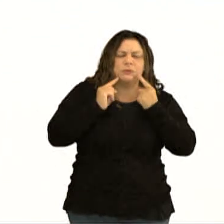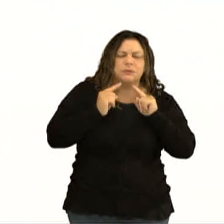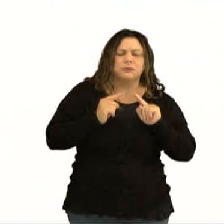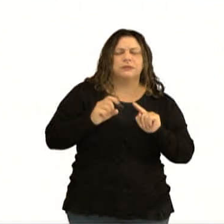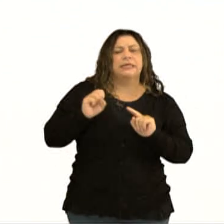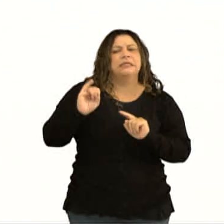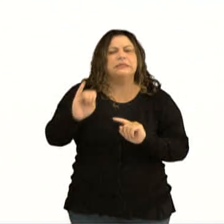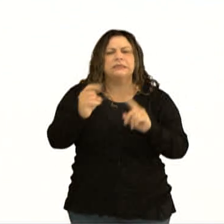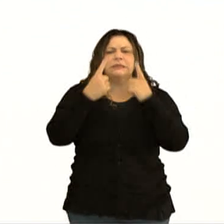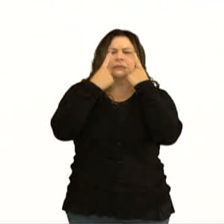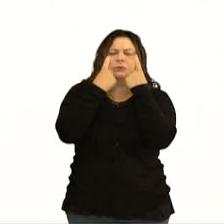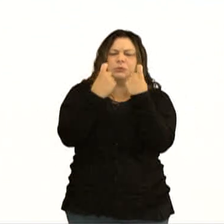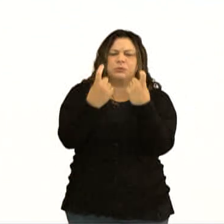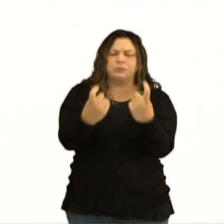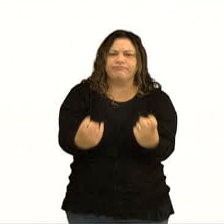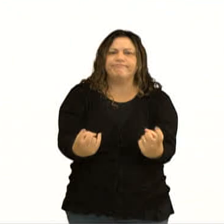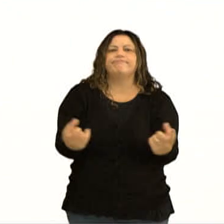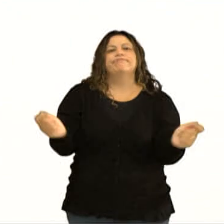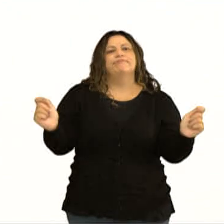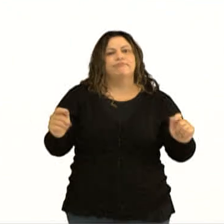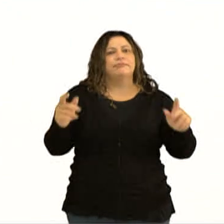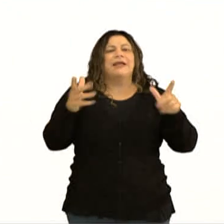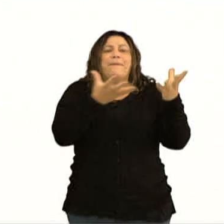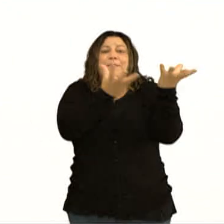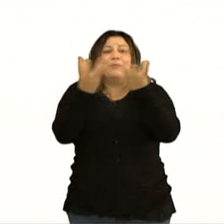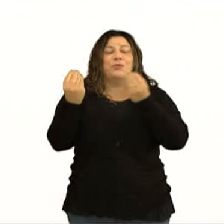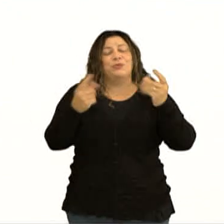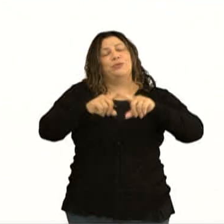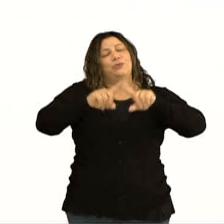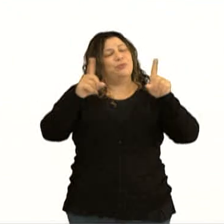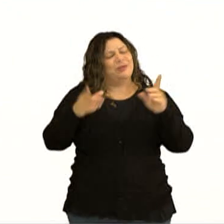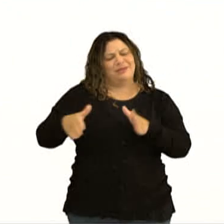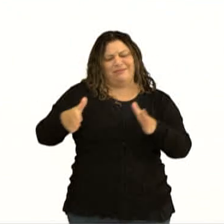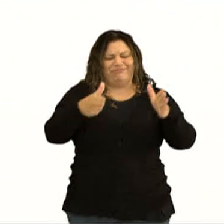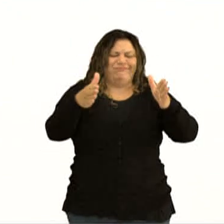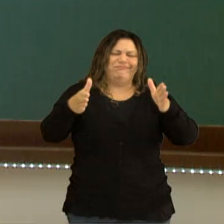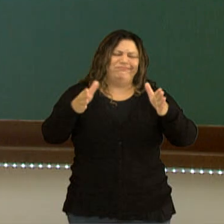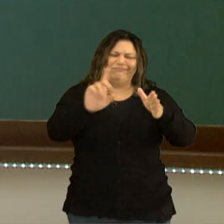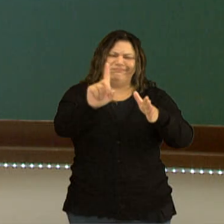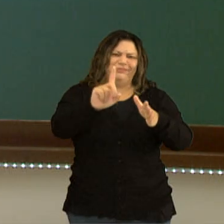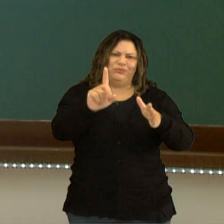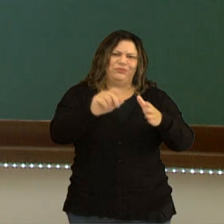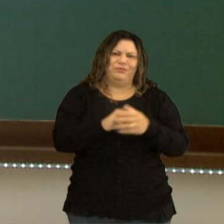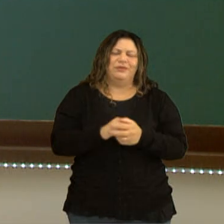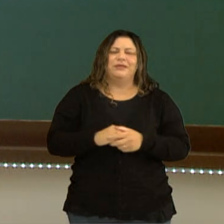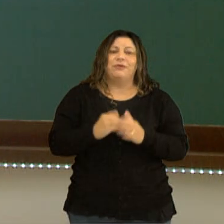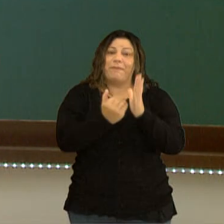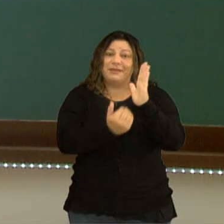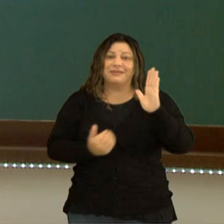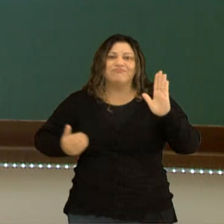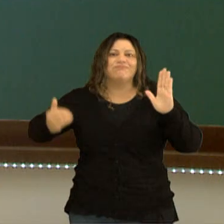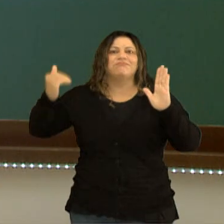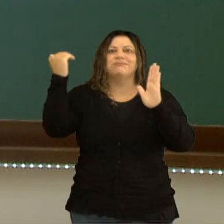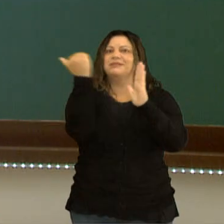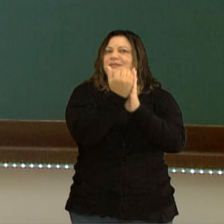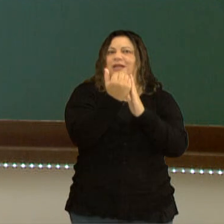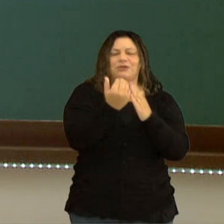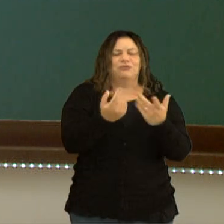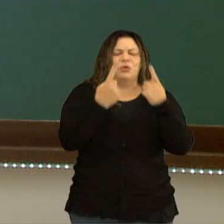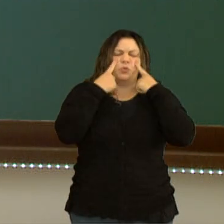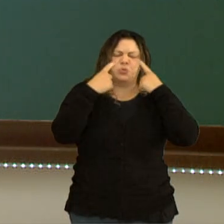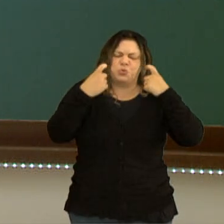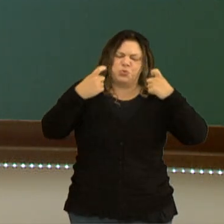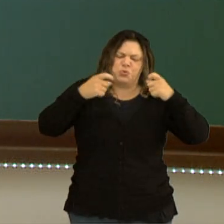iria chorar muito, mas não necessariamente ia formar um rio. Mas essa expressão exagerada mostra que foi um